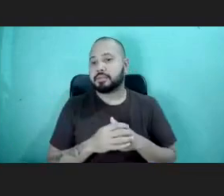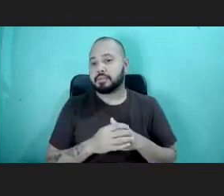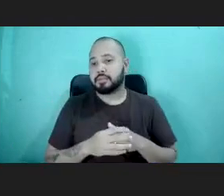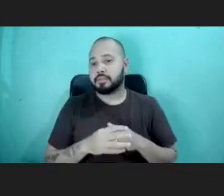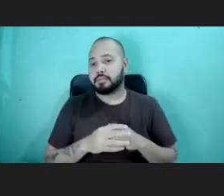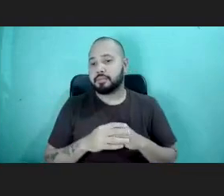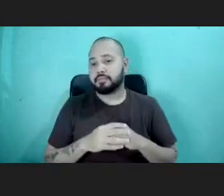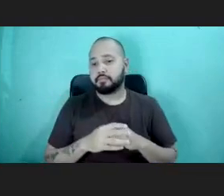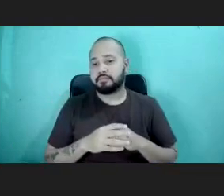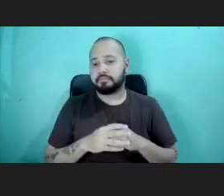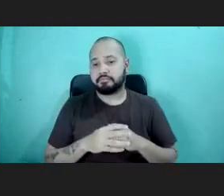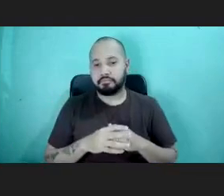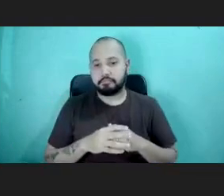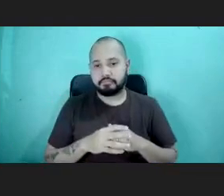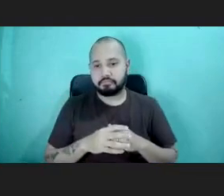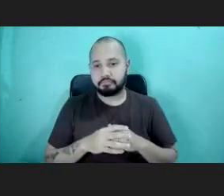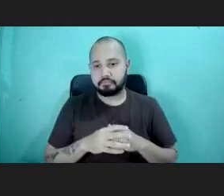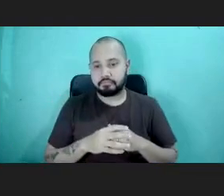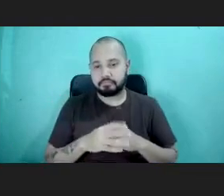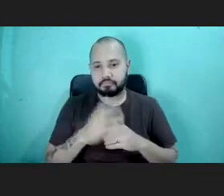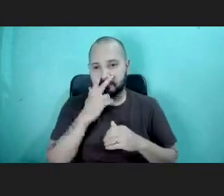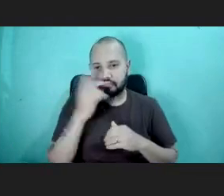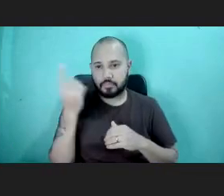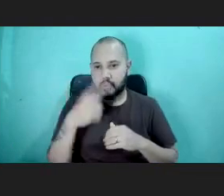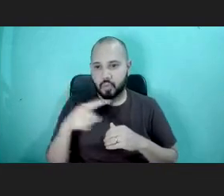O meu último slide